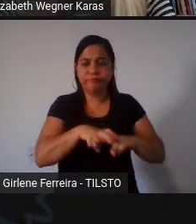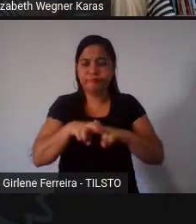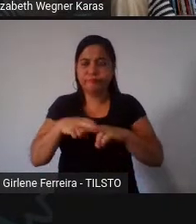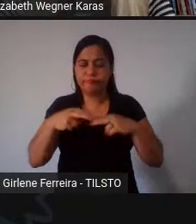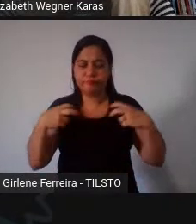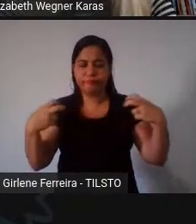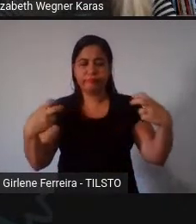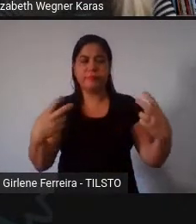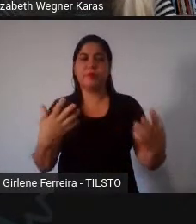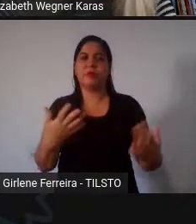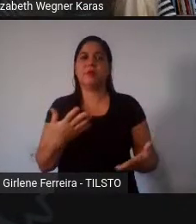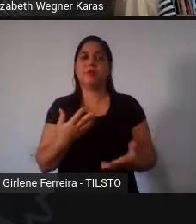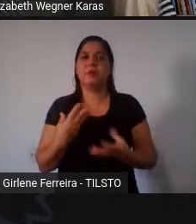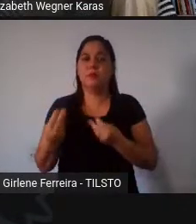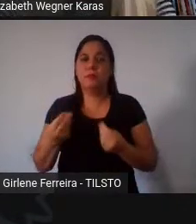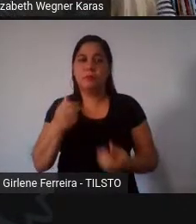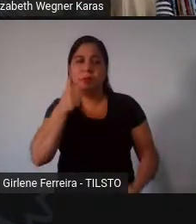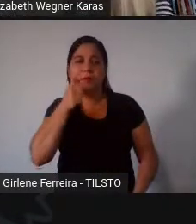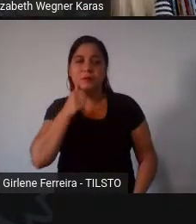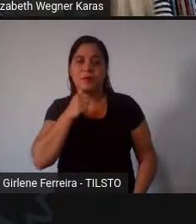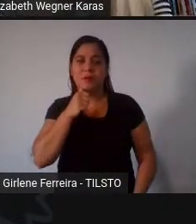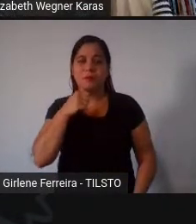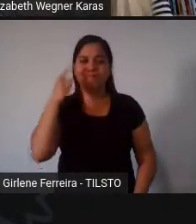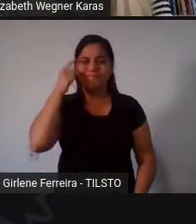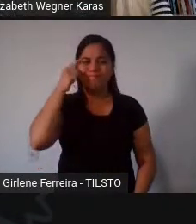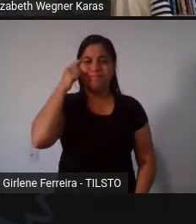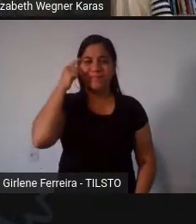Né? Então, assim, essa seria